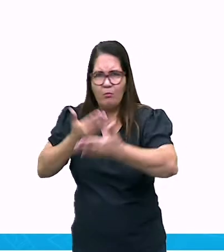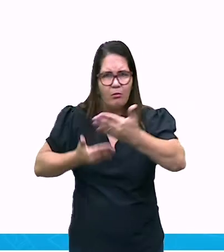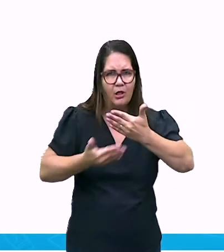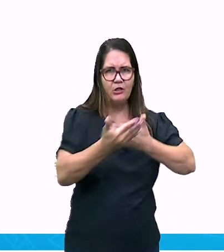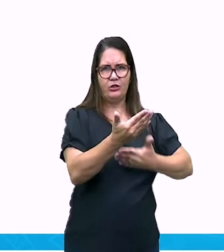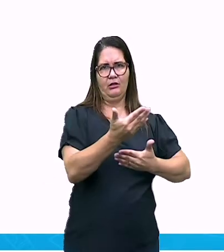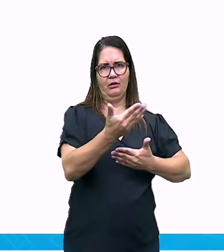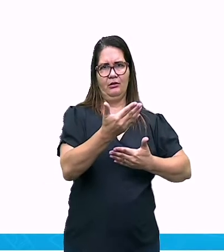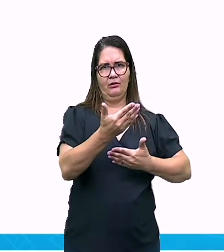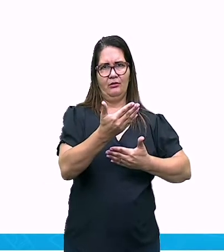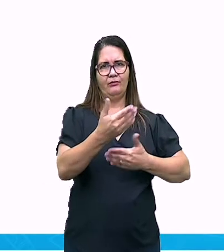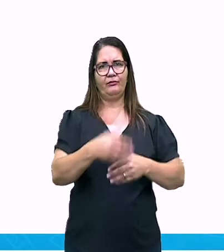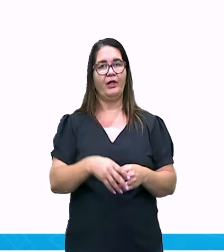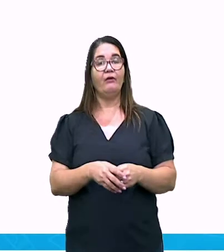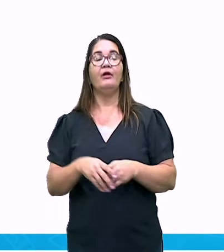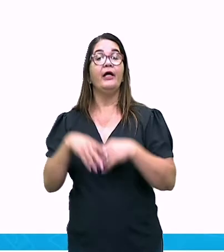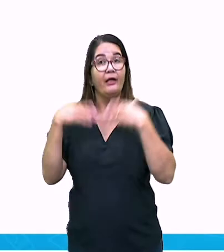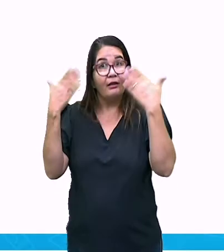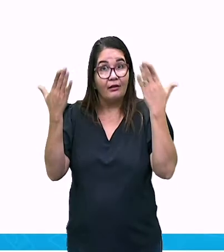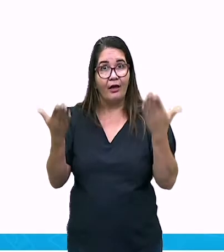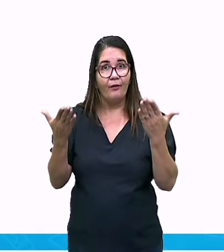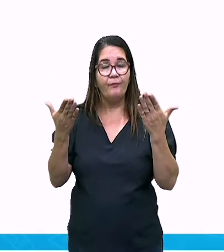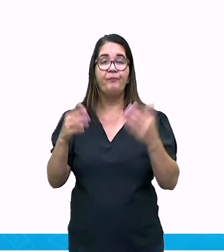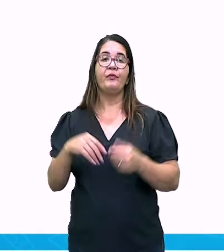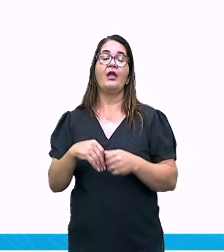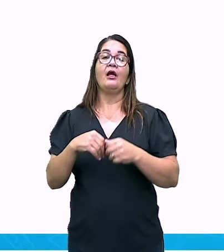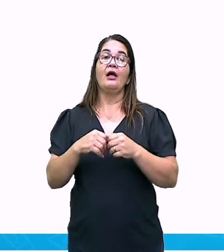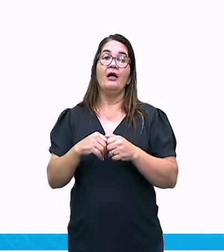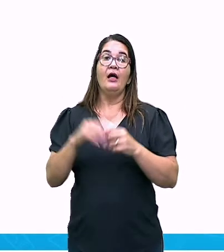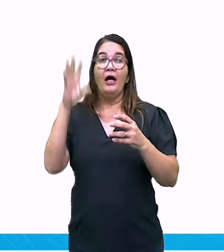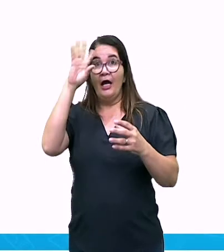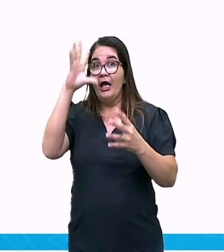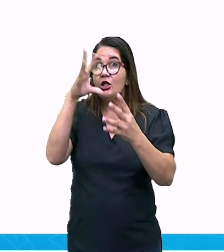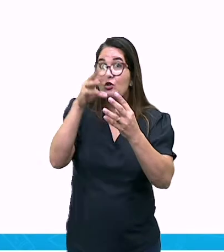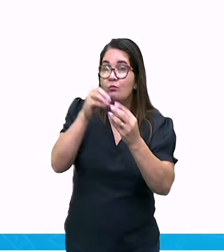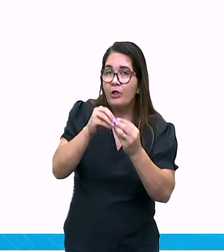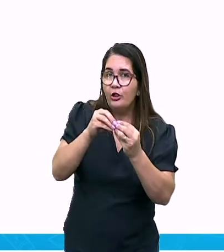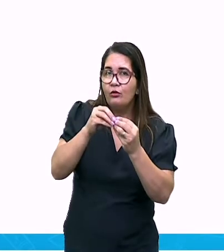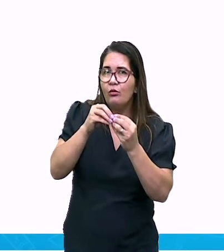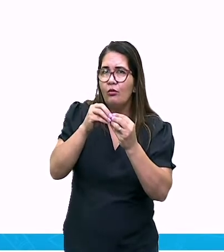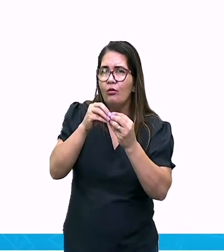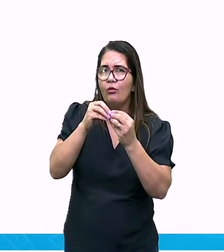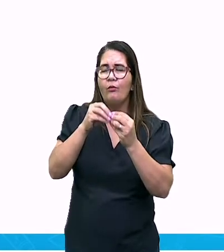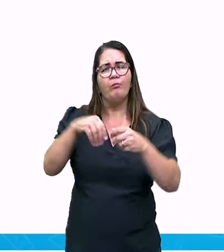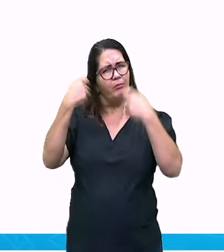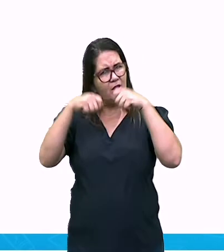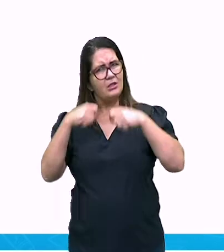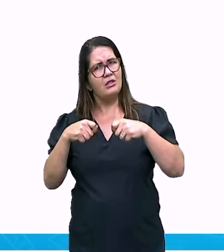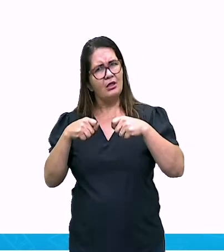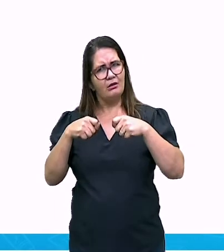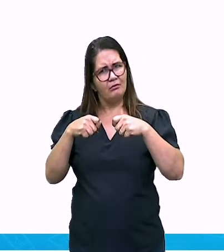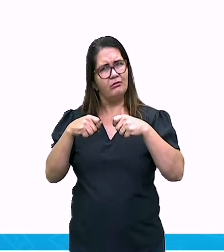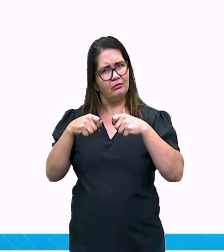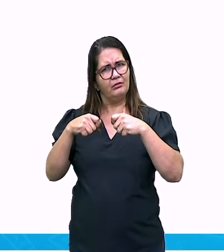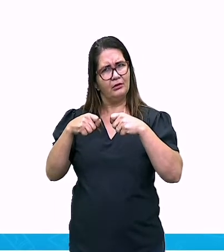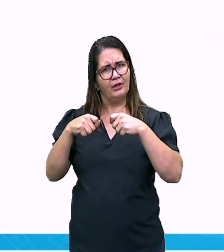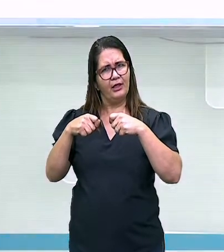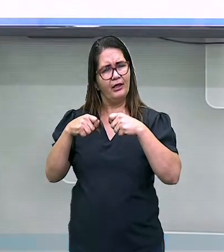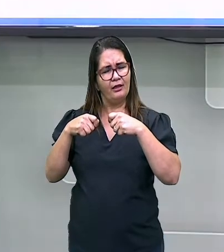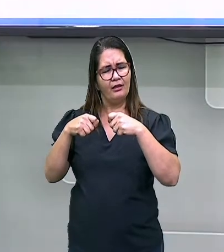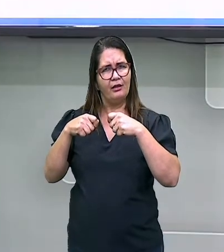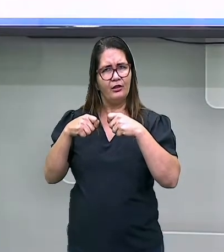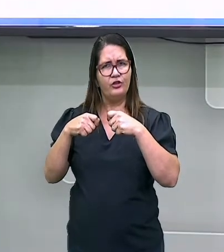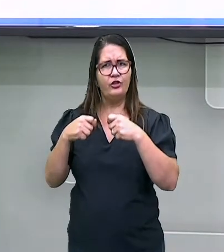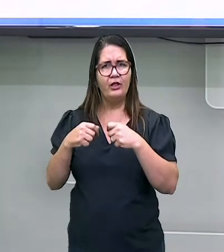do outro, nós precisamos uns dos outros. Olha que interessante, nós estamos falando aqui até da relação que